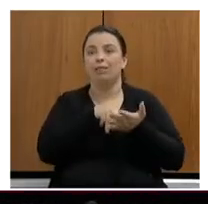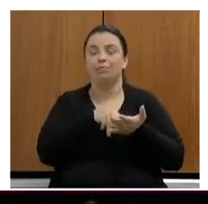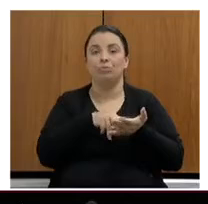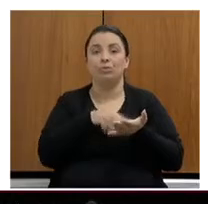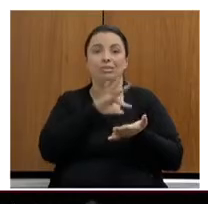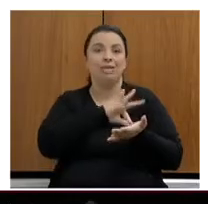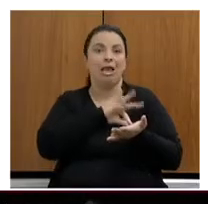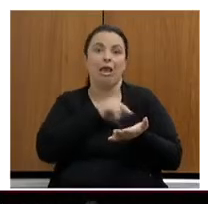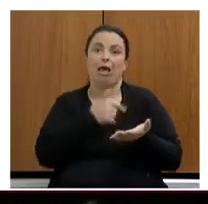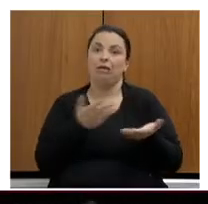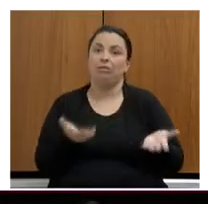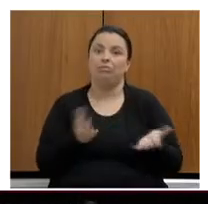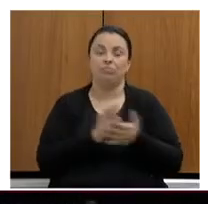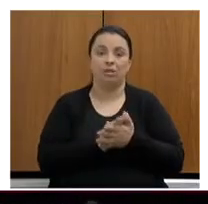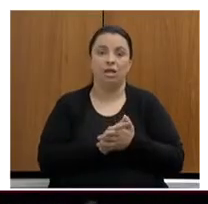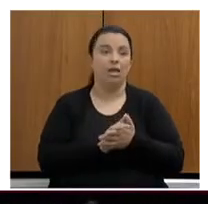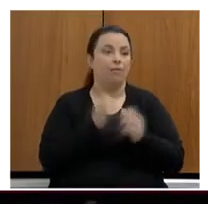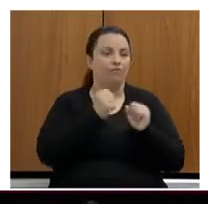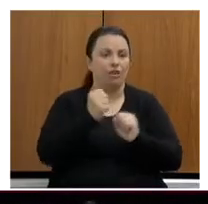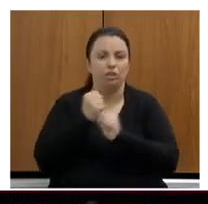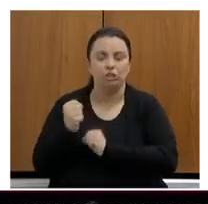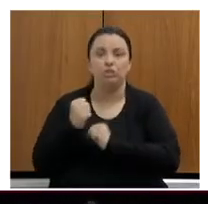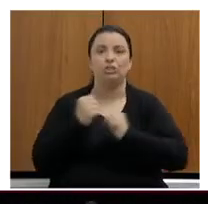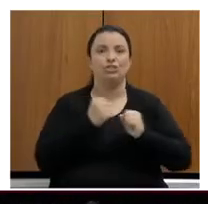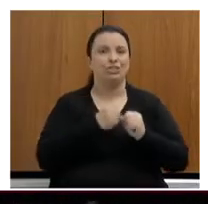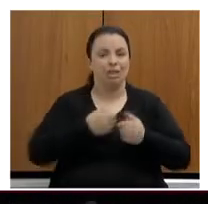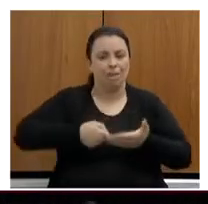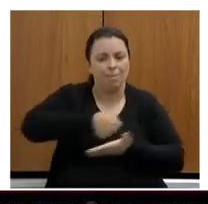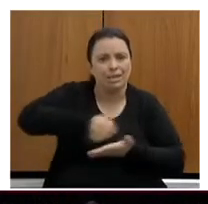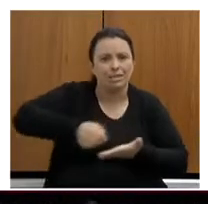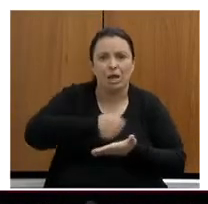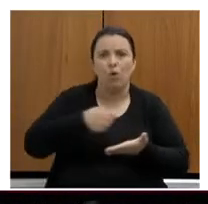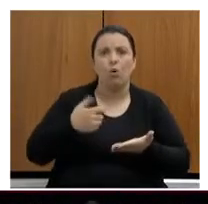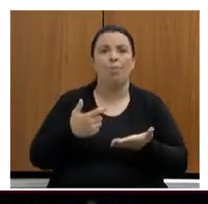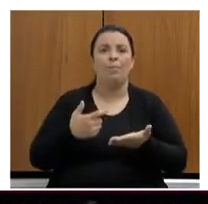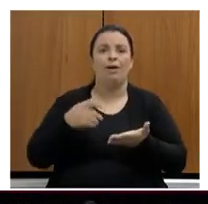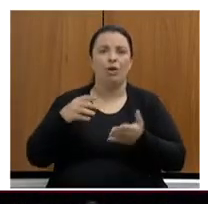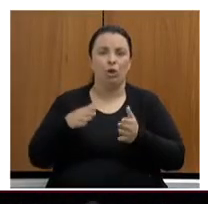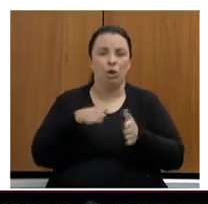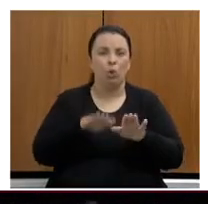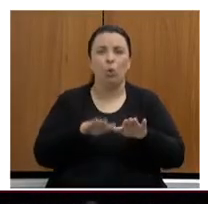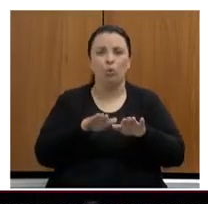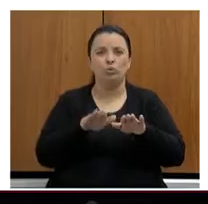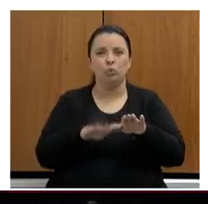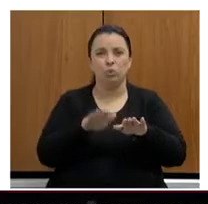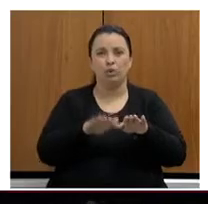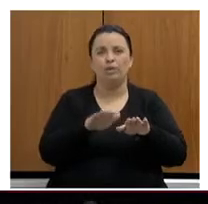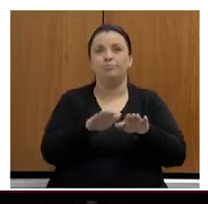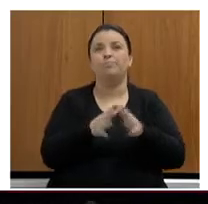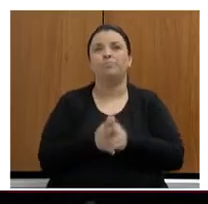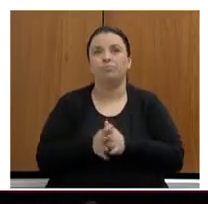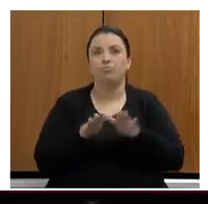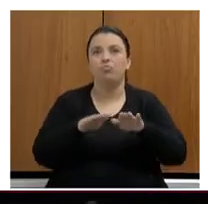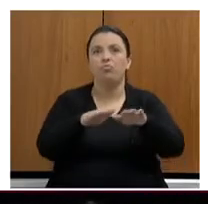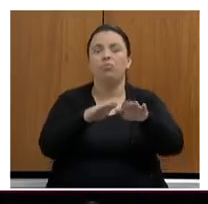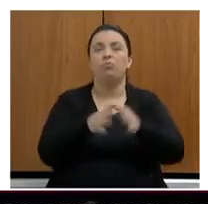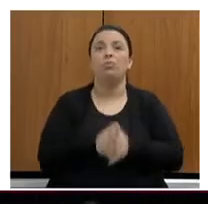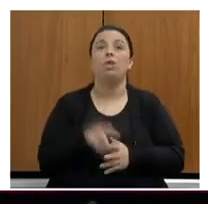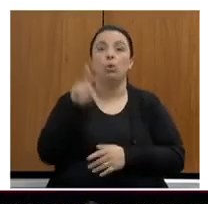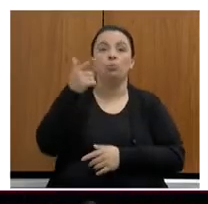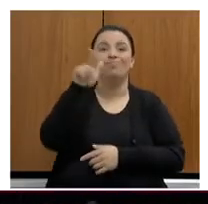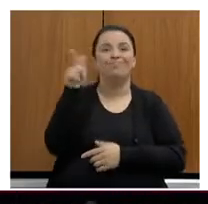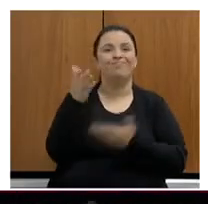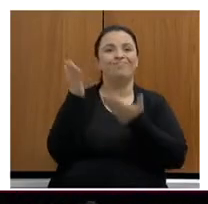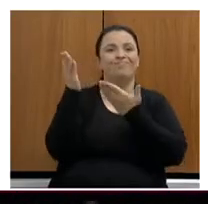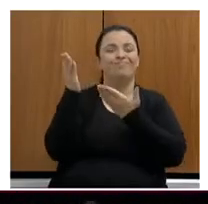Estado faxinas passar trouxa de roupas costuras o Darlete dores assistente técnico